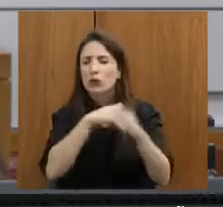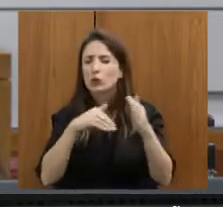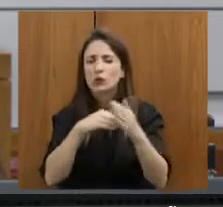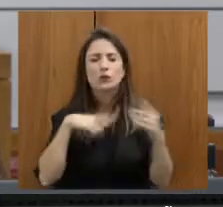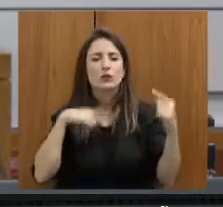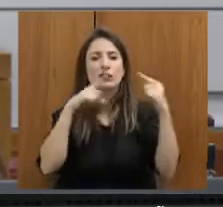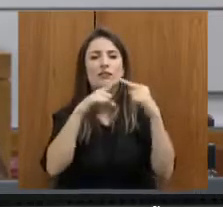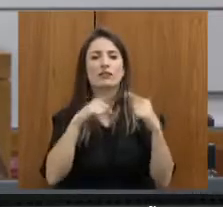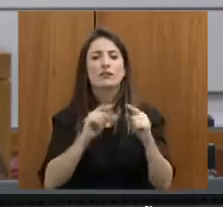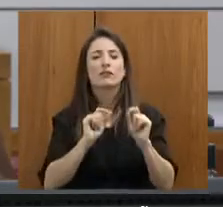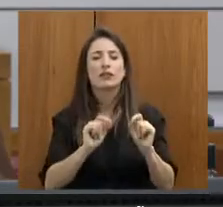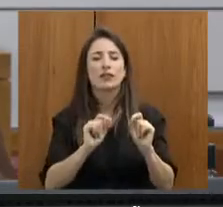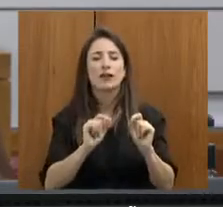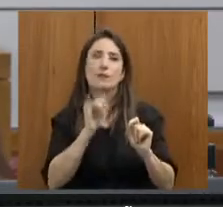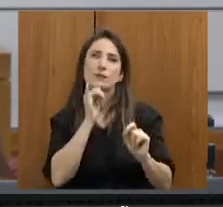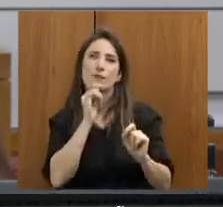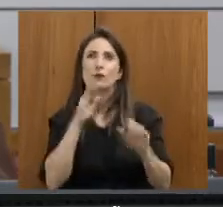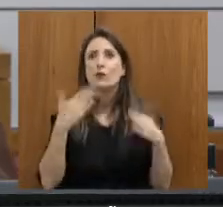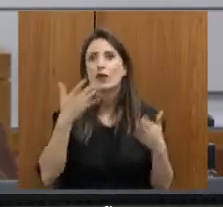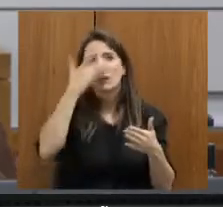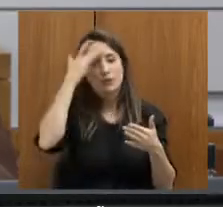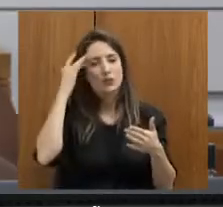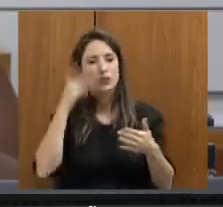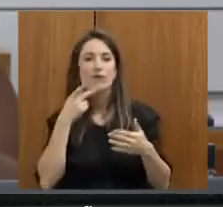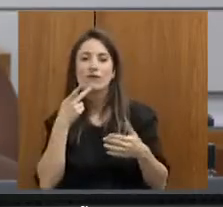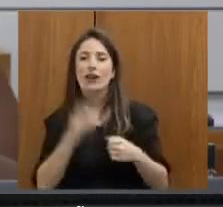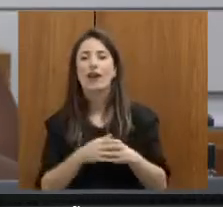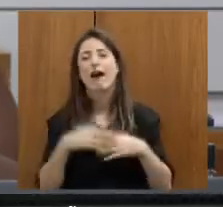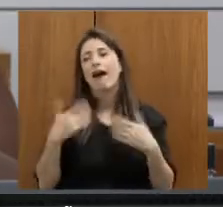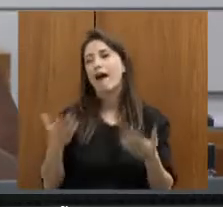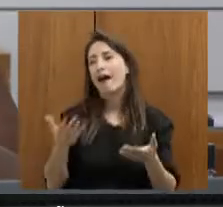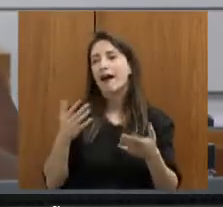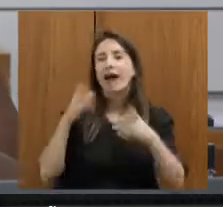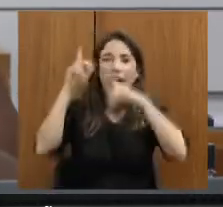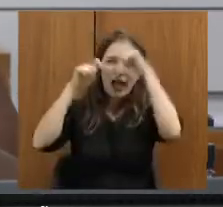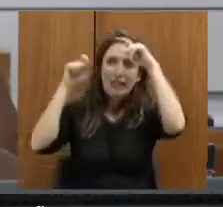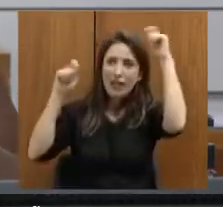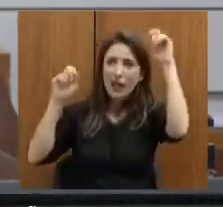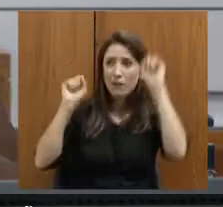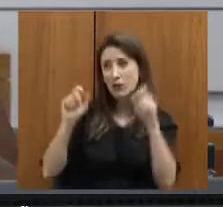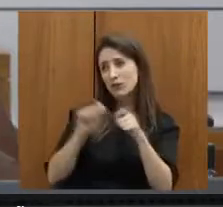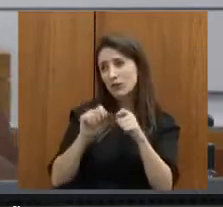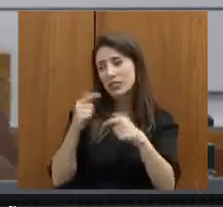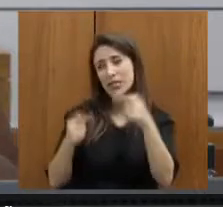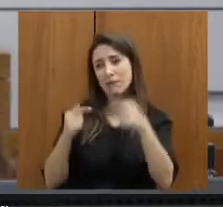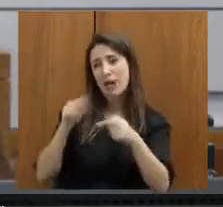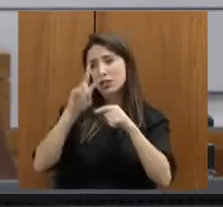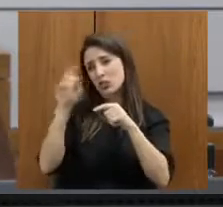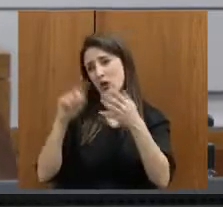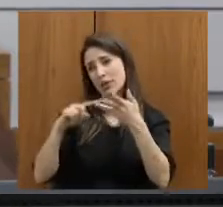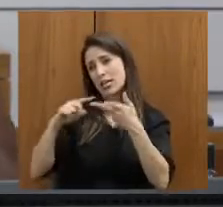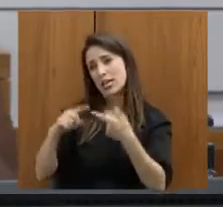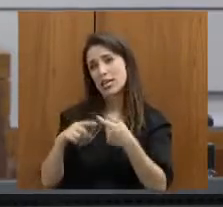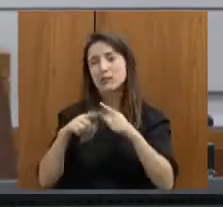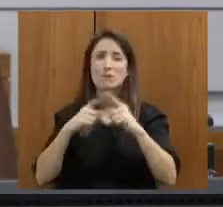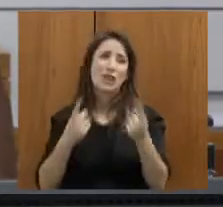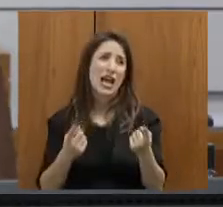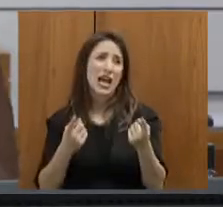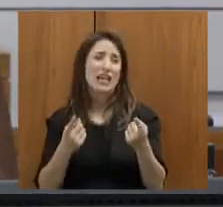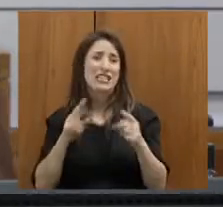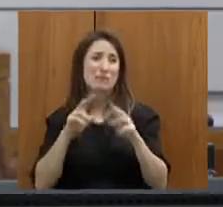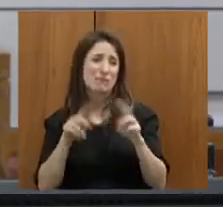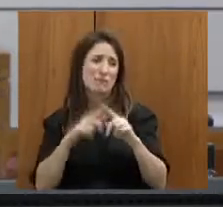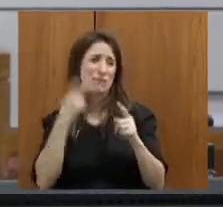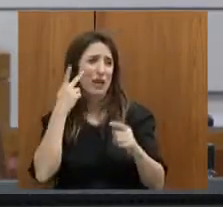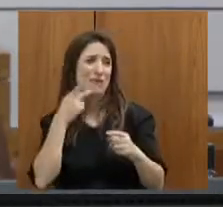e quando as pessoas compram assim antes querem você tá André estava fazendo um debate lá para a religião tanto